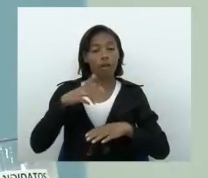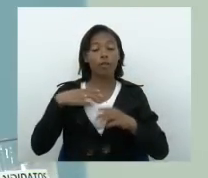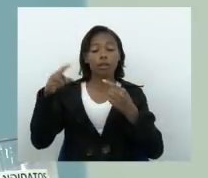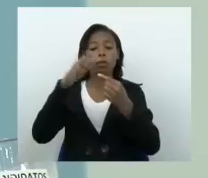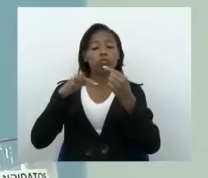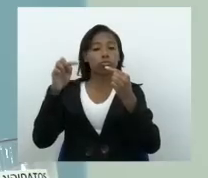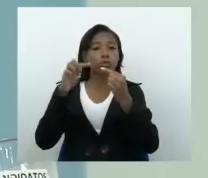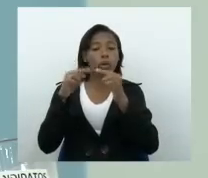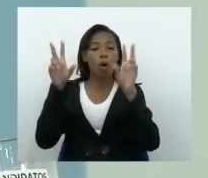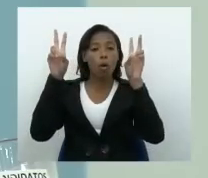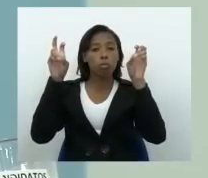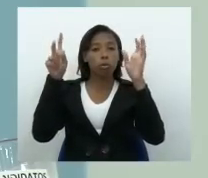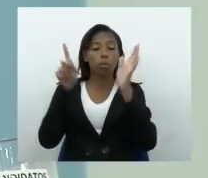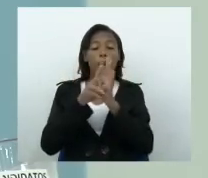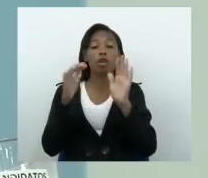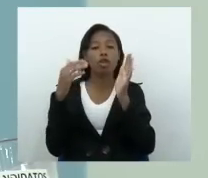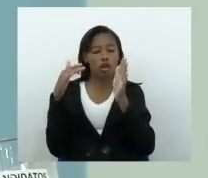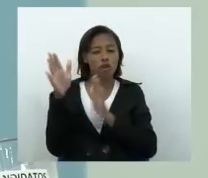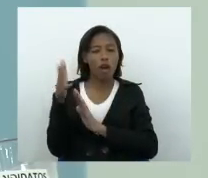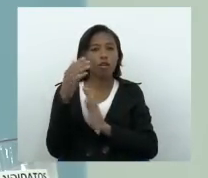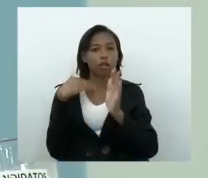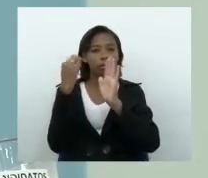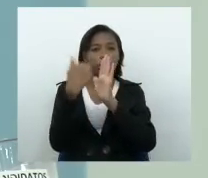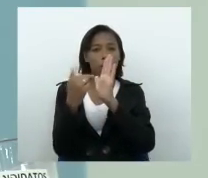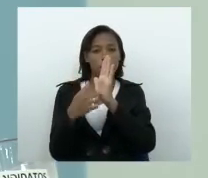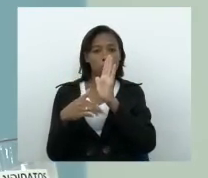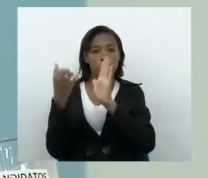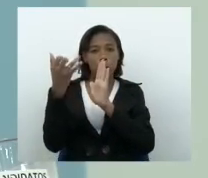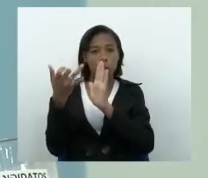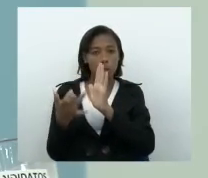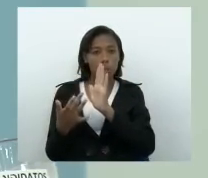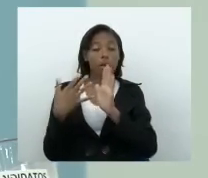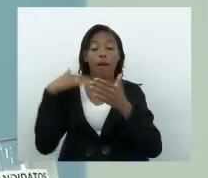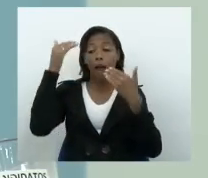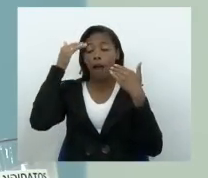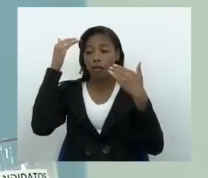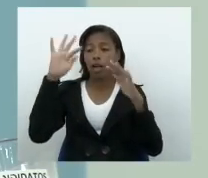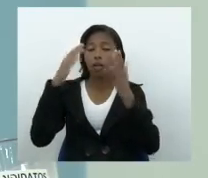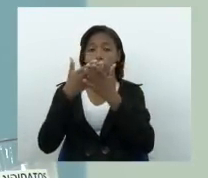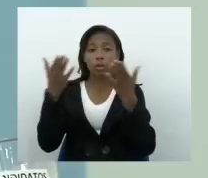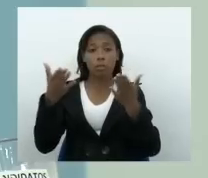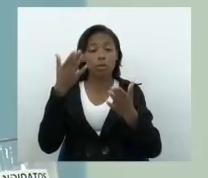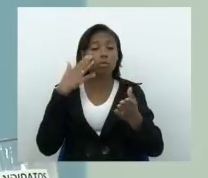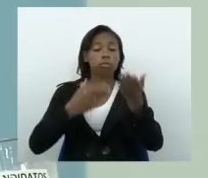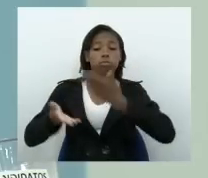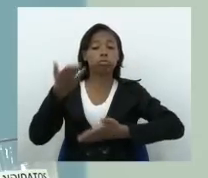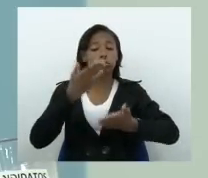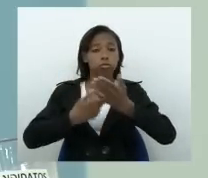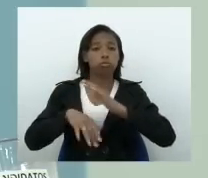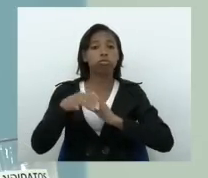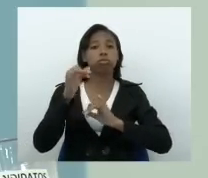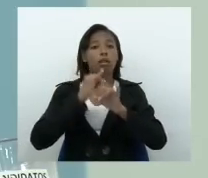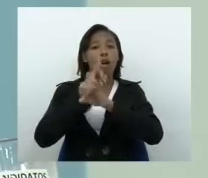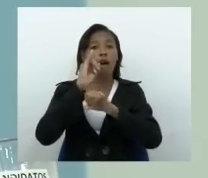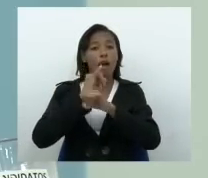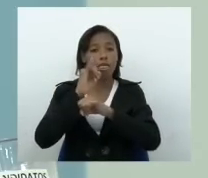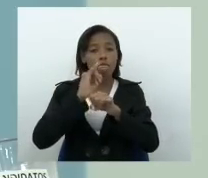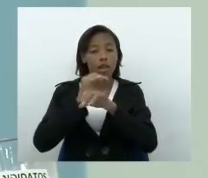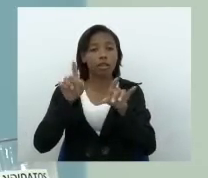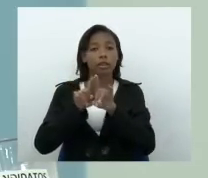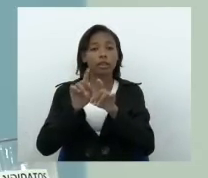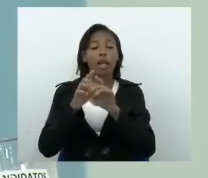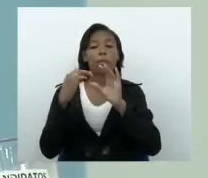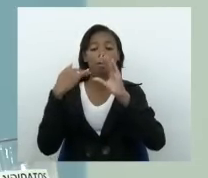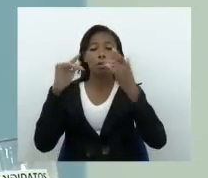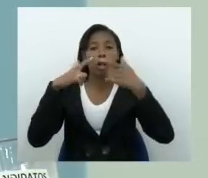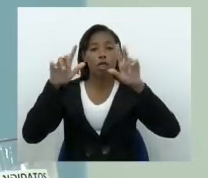finais, já explico a regra. Antes quero aqui fazer mais um agradecimento aos veículos que retransmitem o nosso sinal e que ajudam a gente a